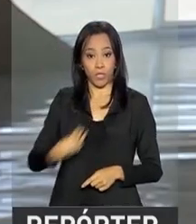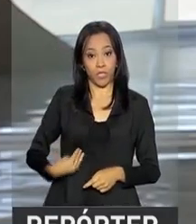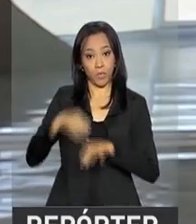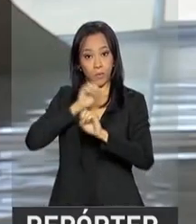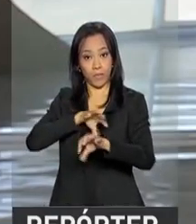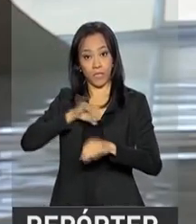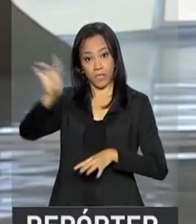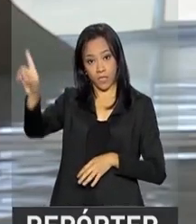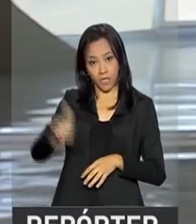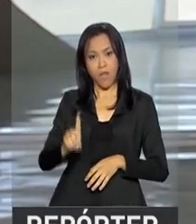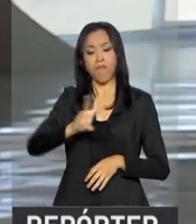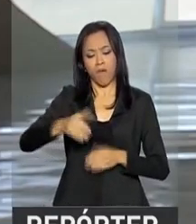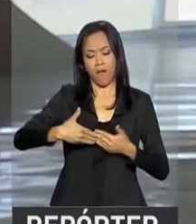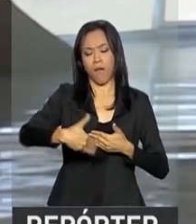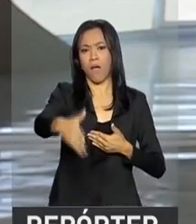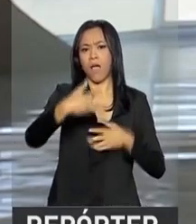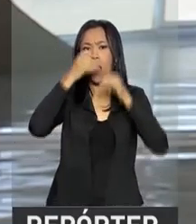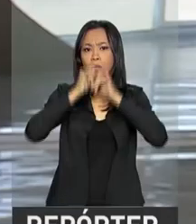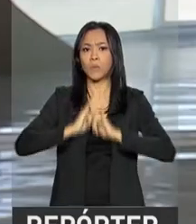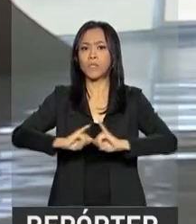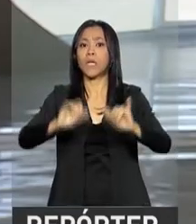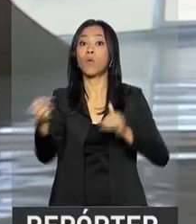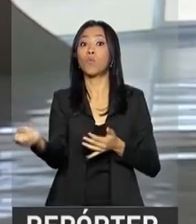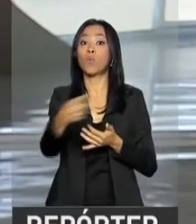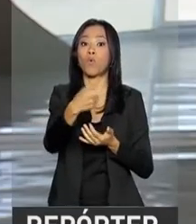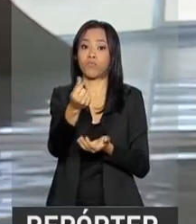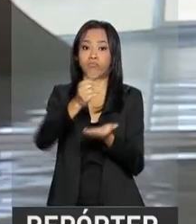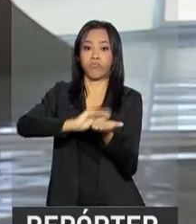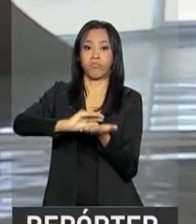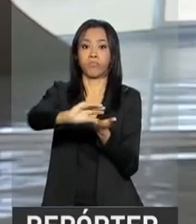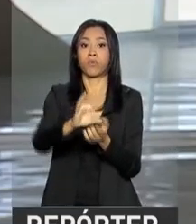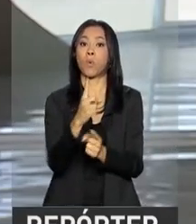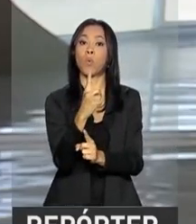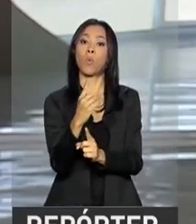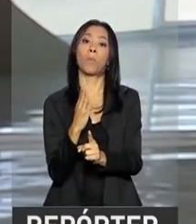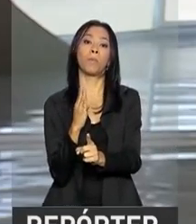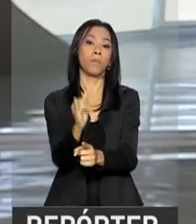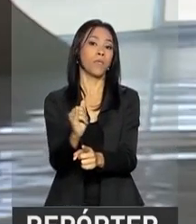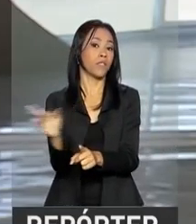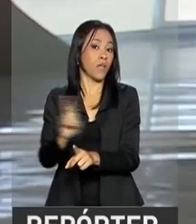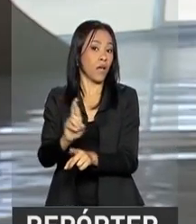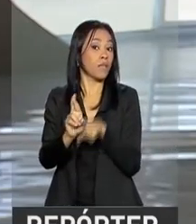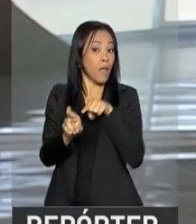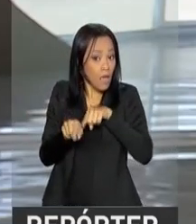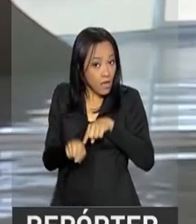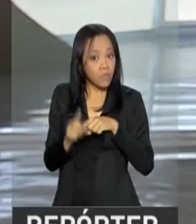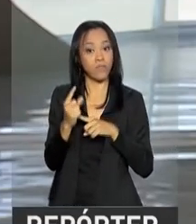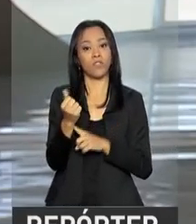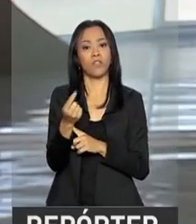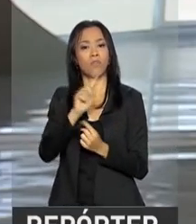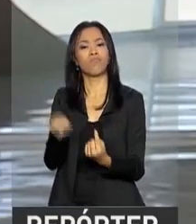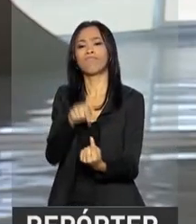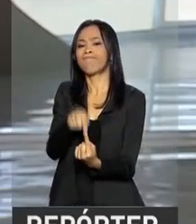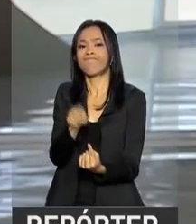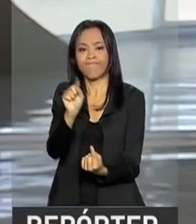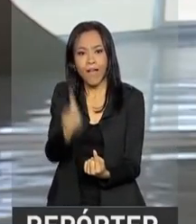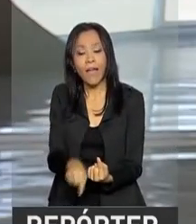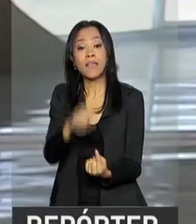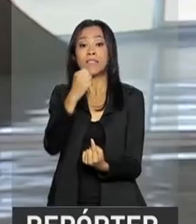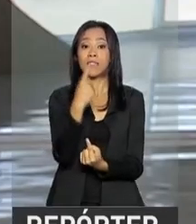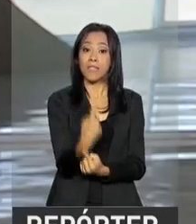devem anunciar uma investir em um novo investimento de 1 bilhão de reais o dinheiro será destinado a